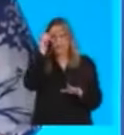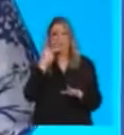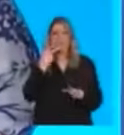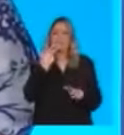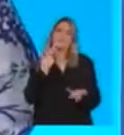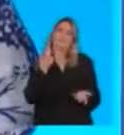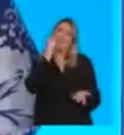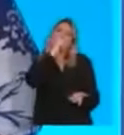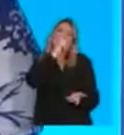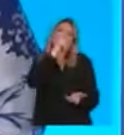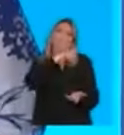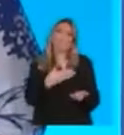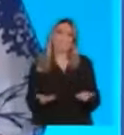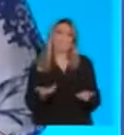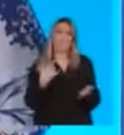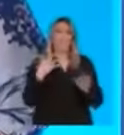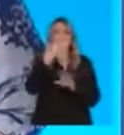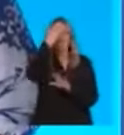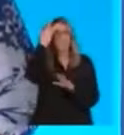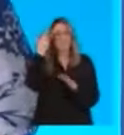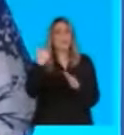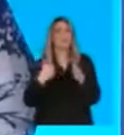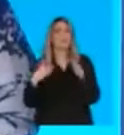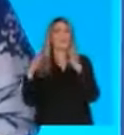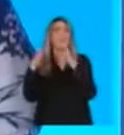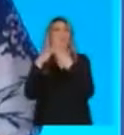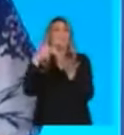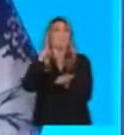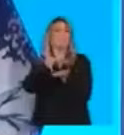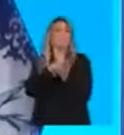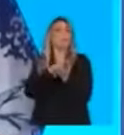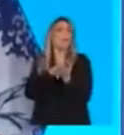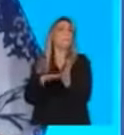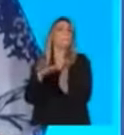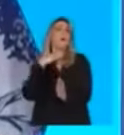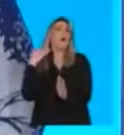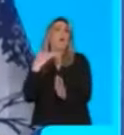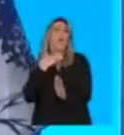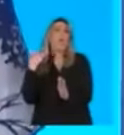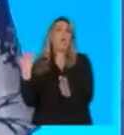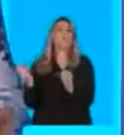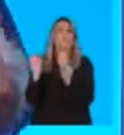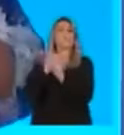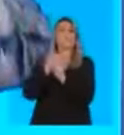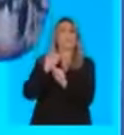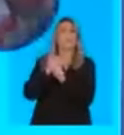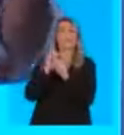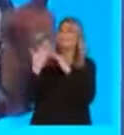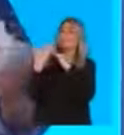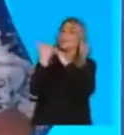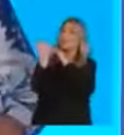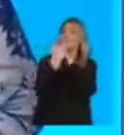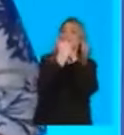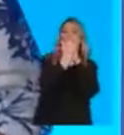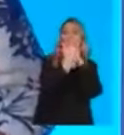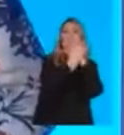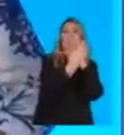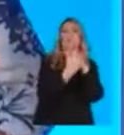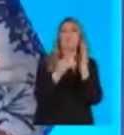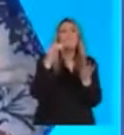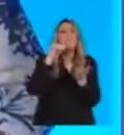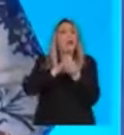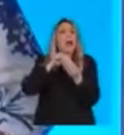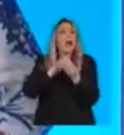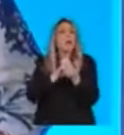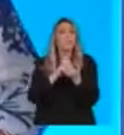acabaram as pessoas estão em casa morrendo esperando serem chamadas um sistema de regulação que não amplia pro conjunto